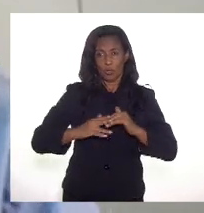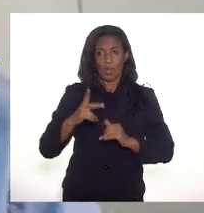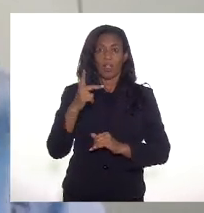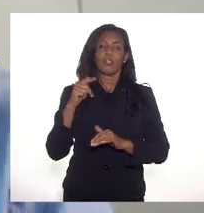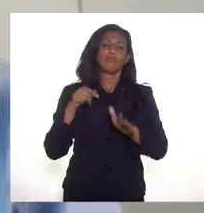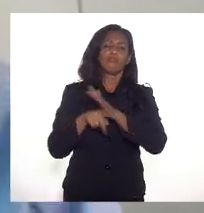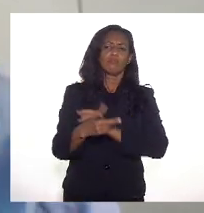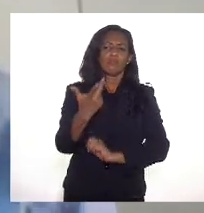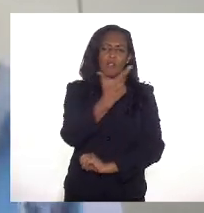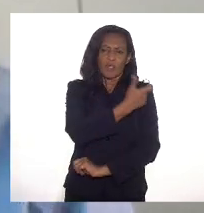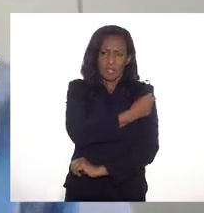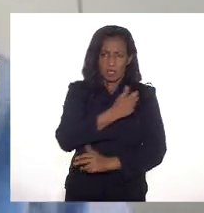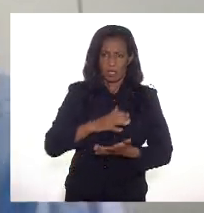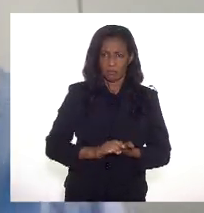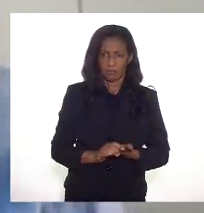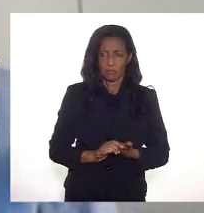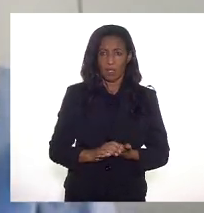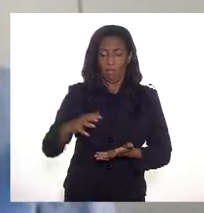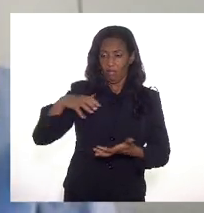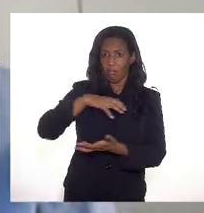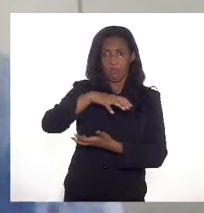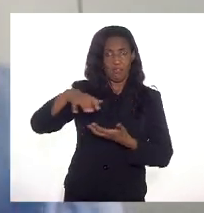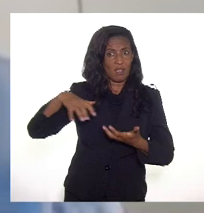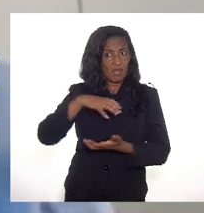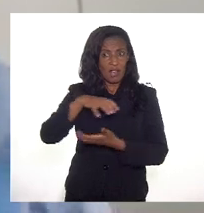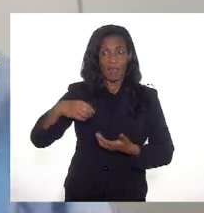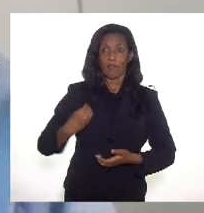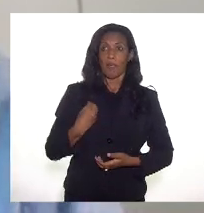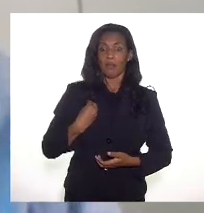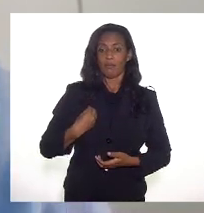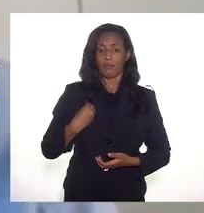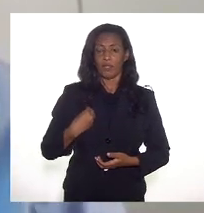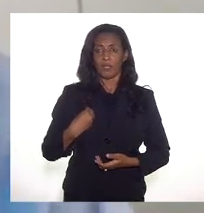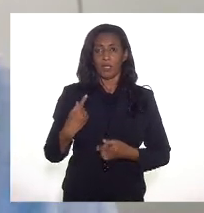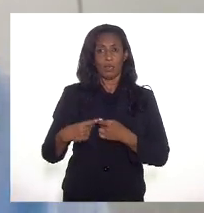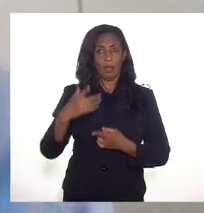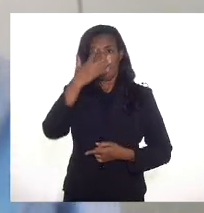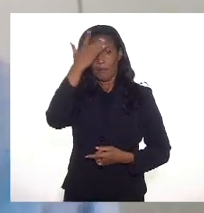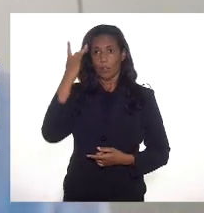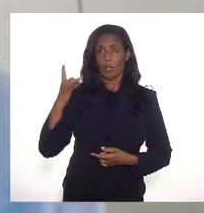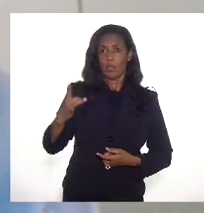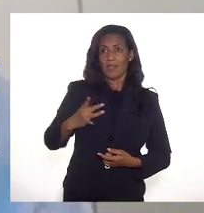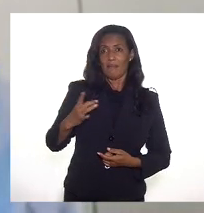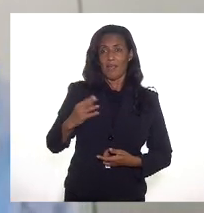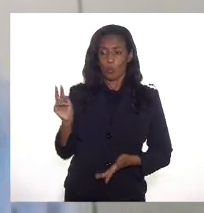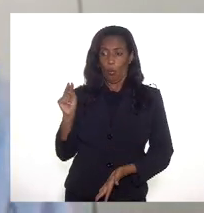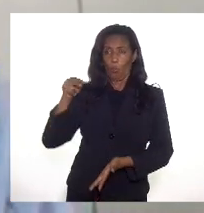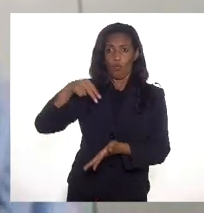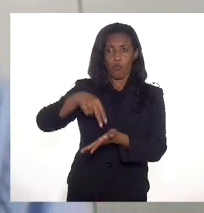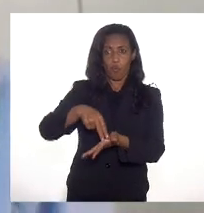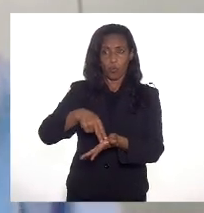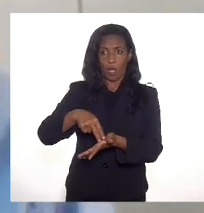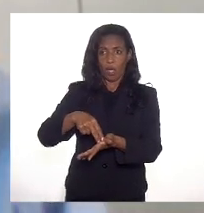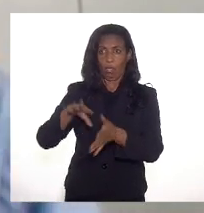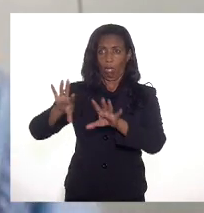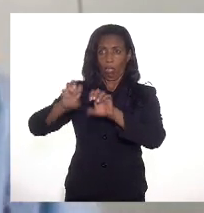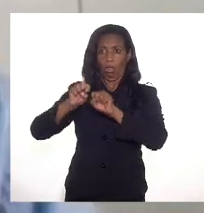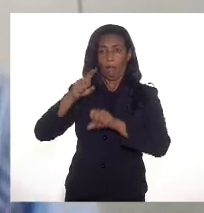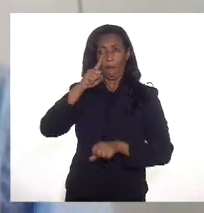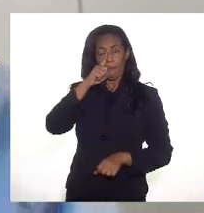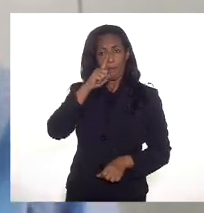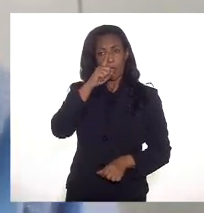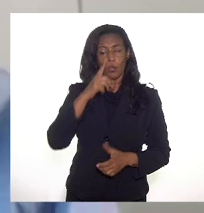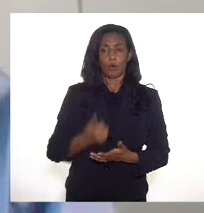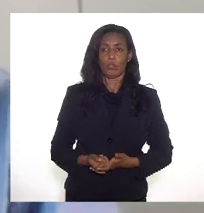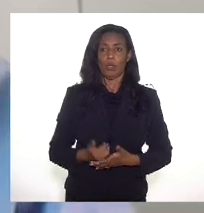imunizados. Todas as redes estão enfrentando greves, greves pela vida, porque as pessoas têm medo de voltar e se colocar em risco. Aí os profissionais de educação estão